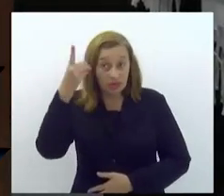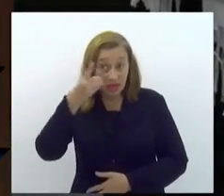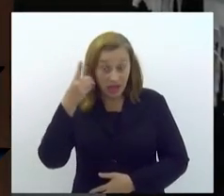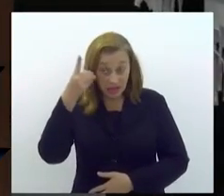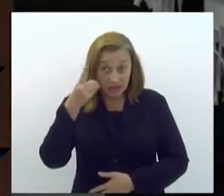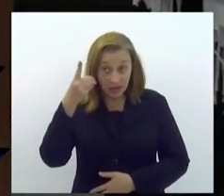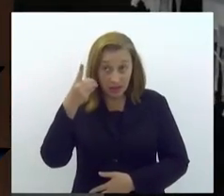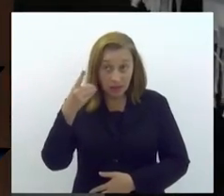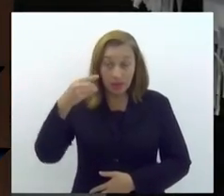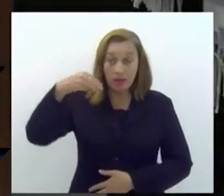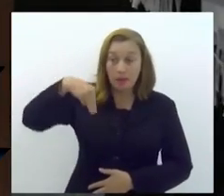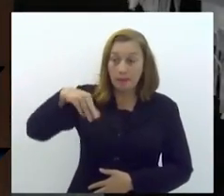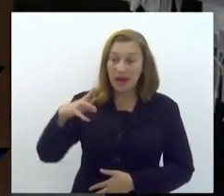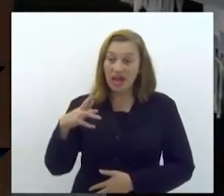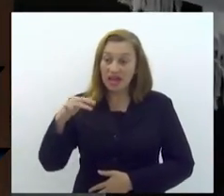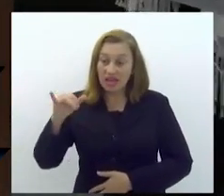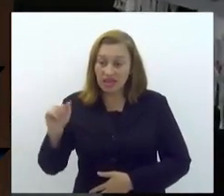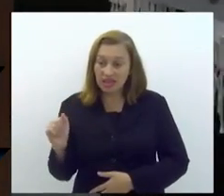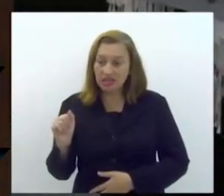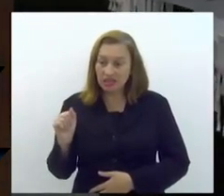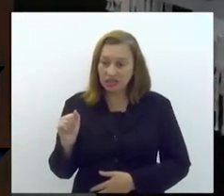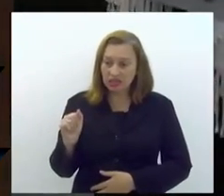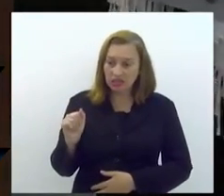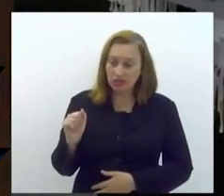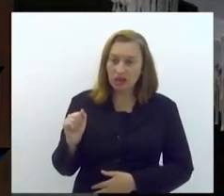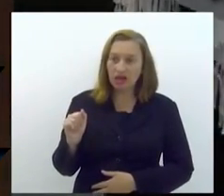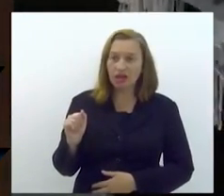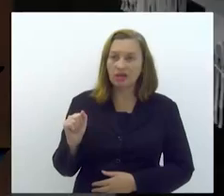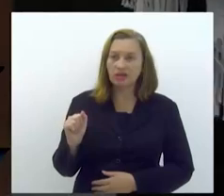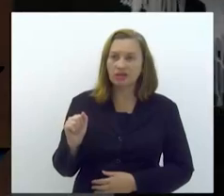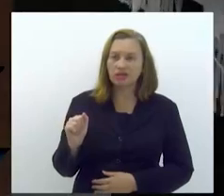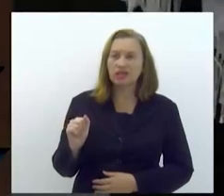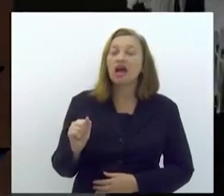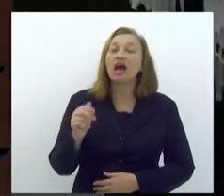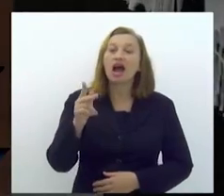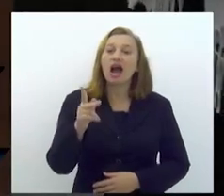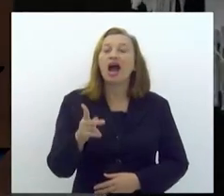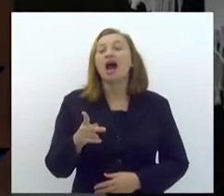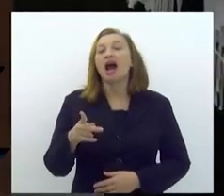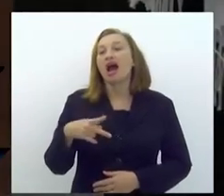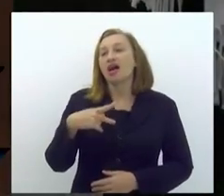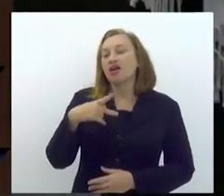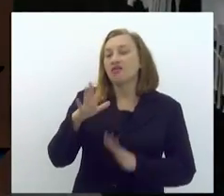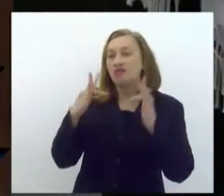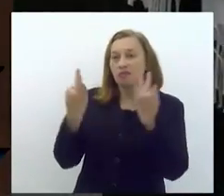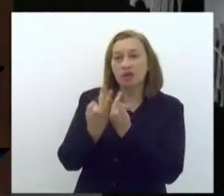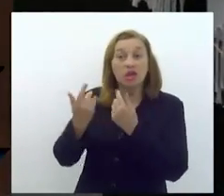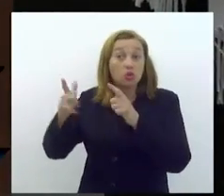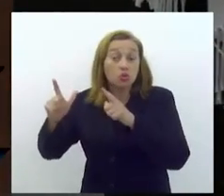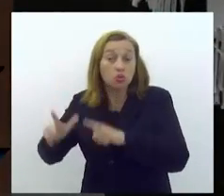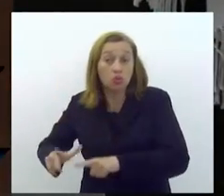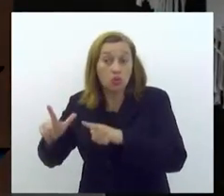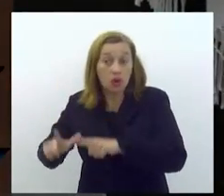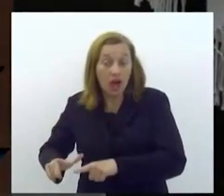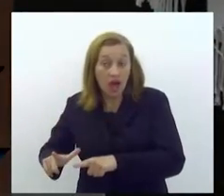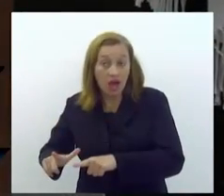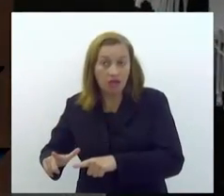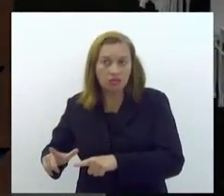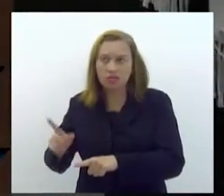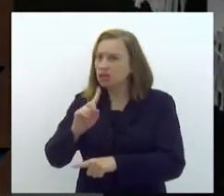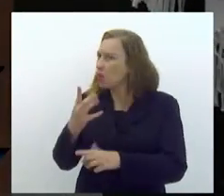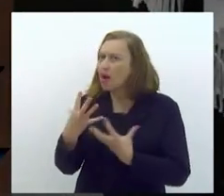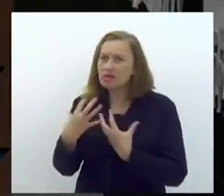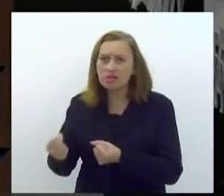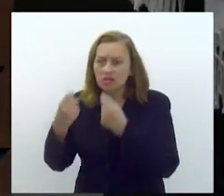disse tia Ju é a minha leitura e a leitura que eu fiz as famílias de Lumia não é comunga